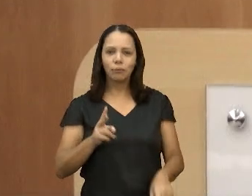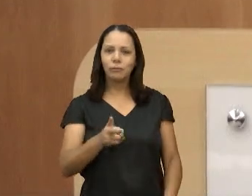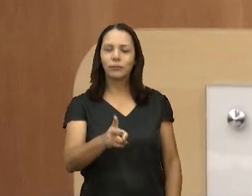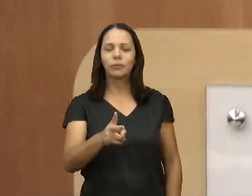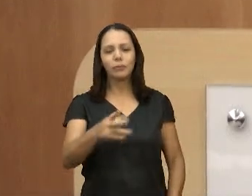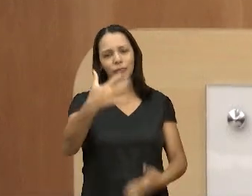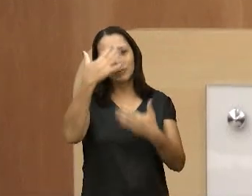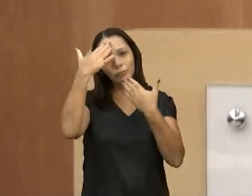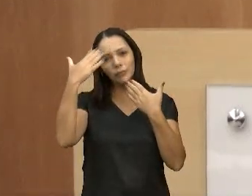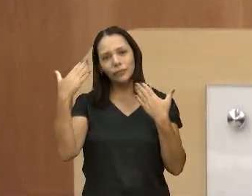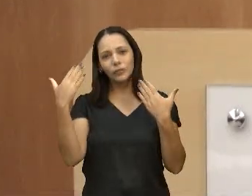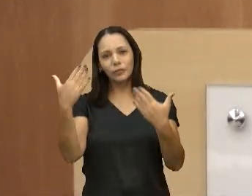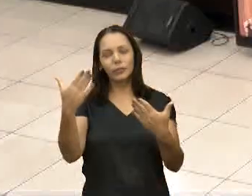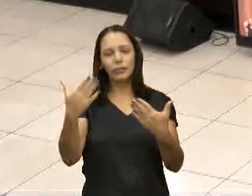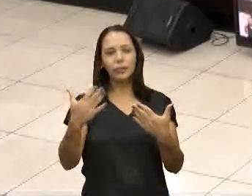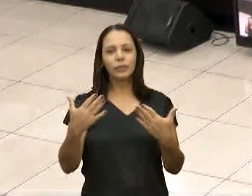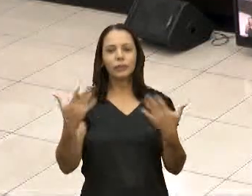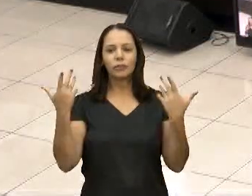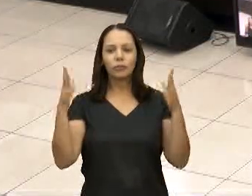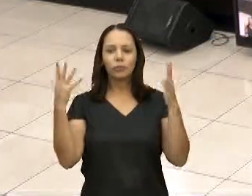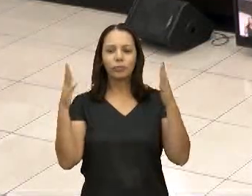obrigada.